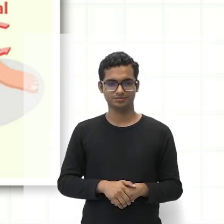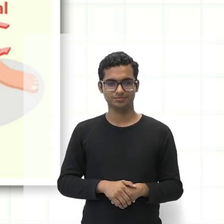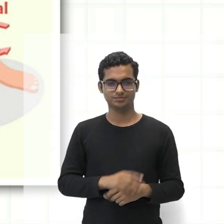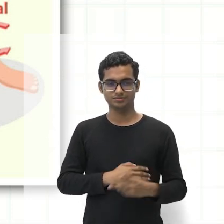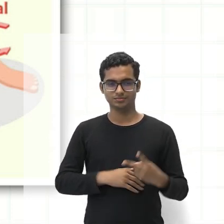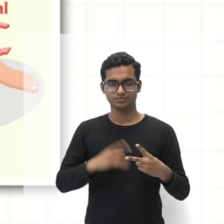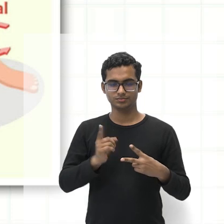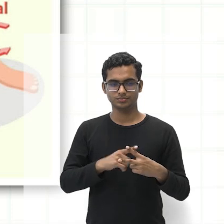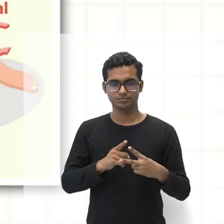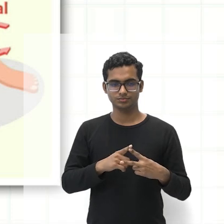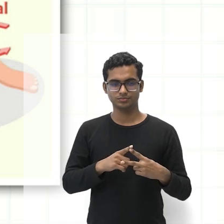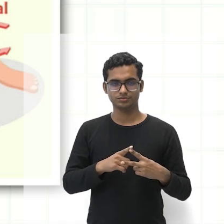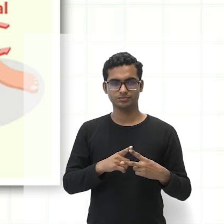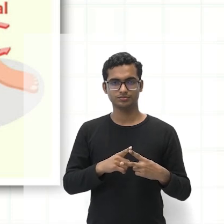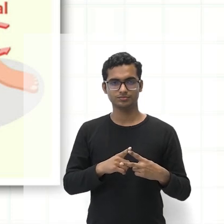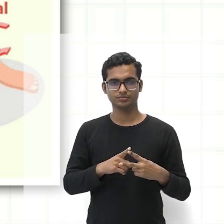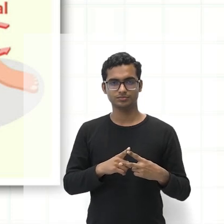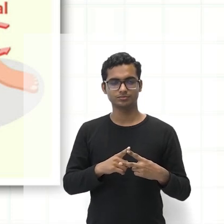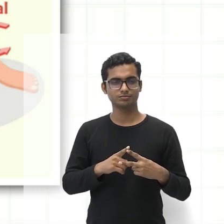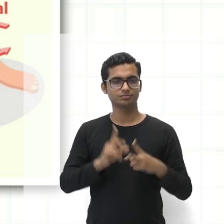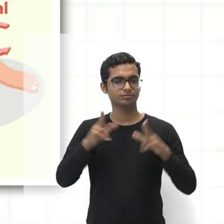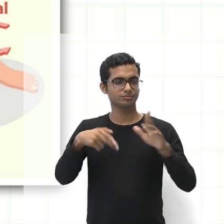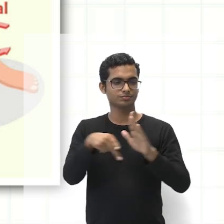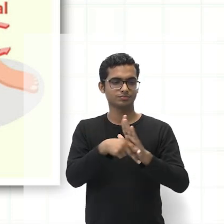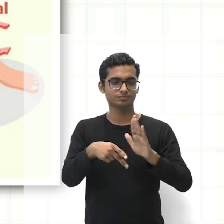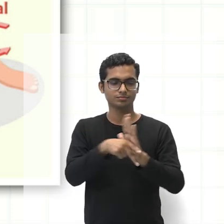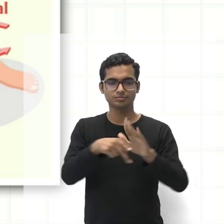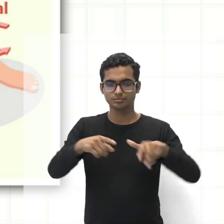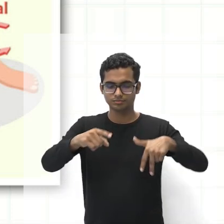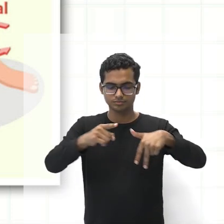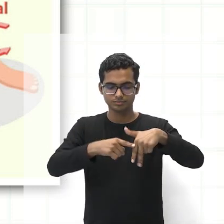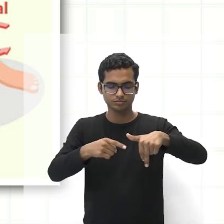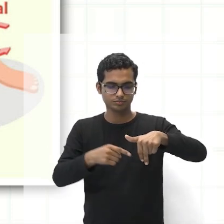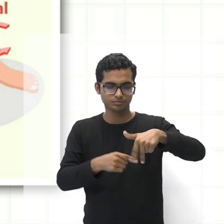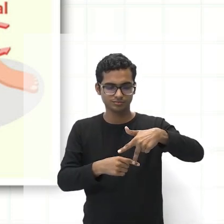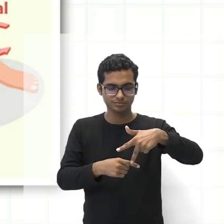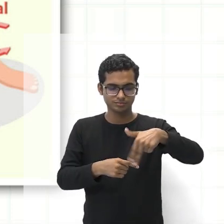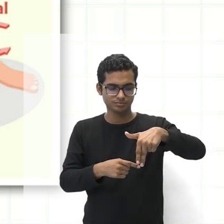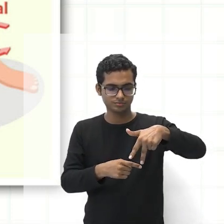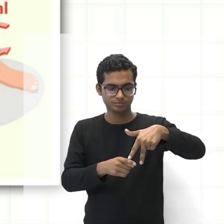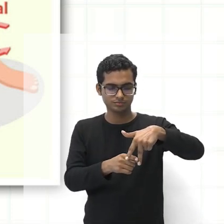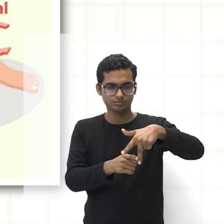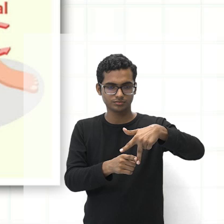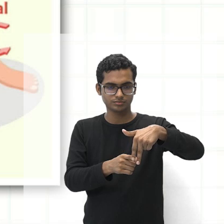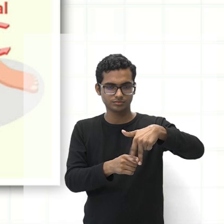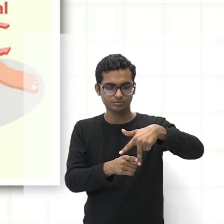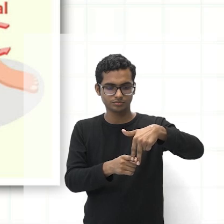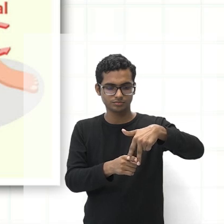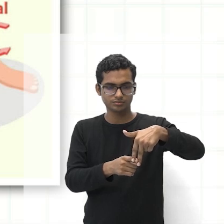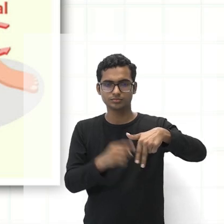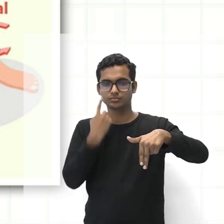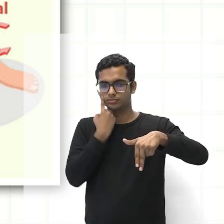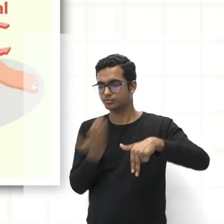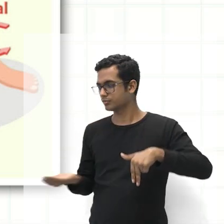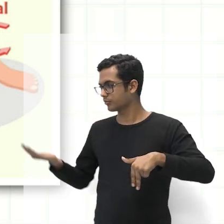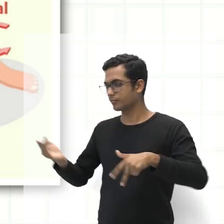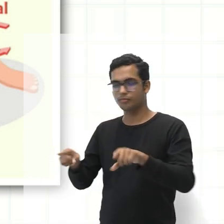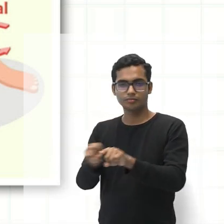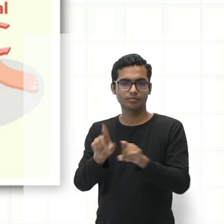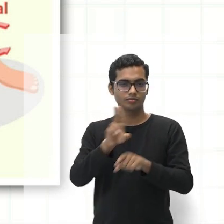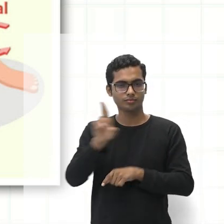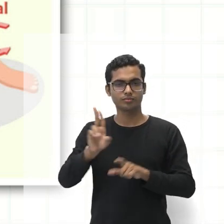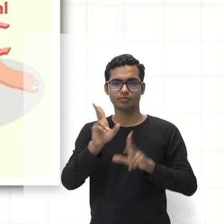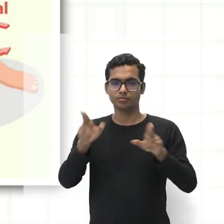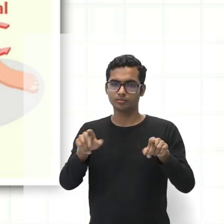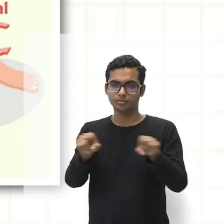afastou, abdução, retornou, adução. Assim como a rotação medial interna, quando